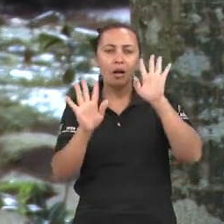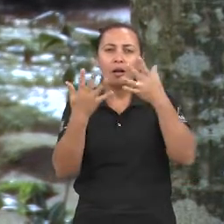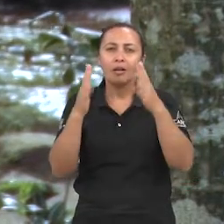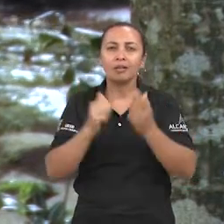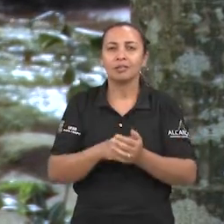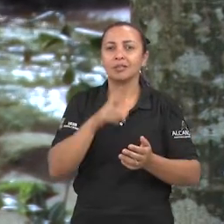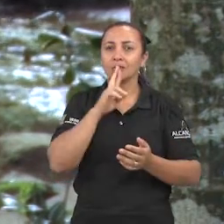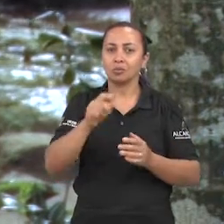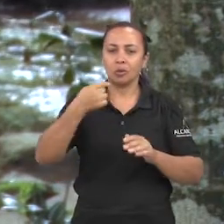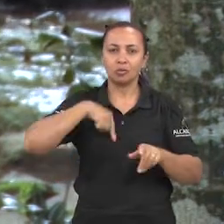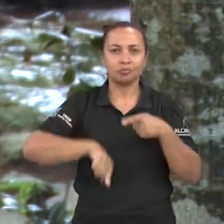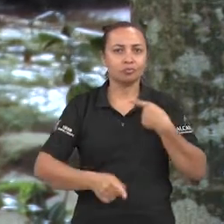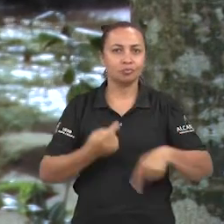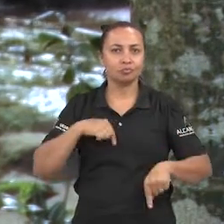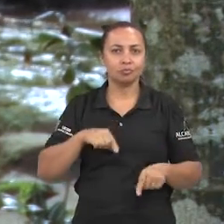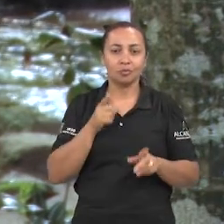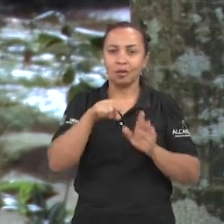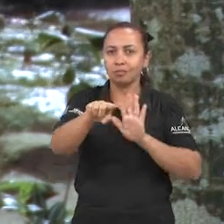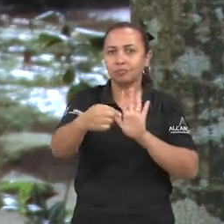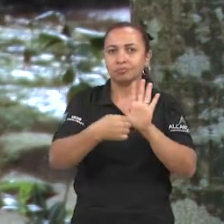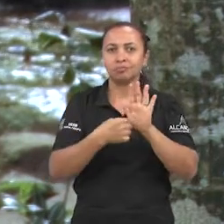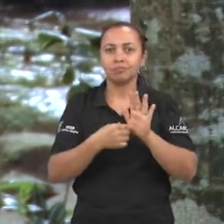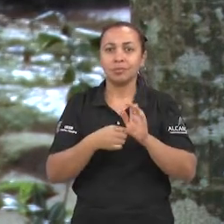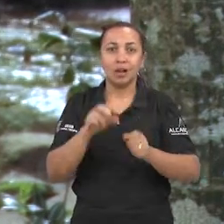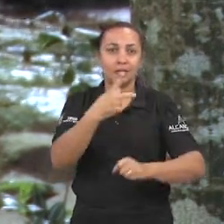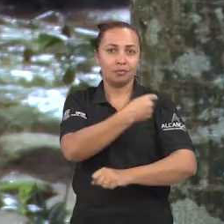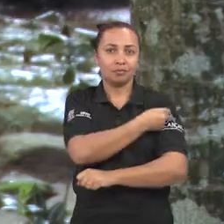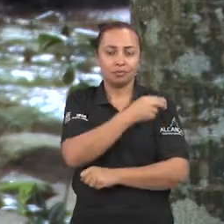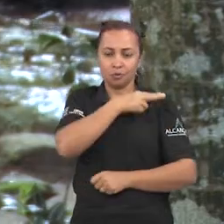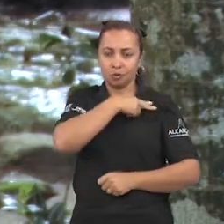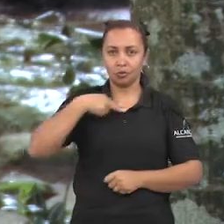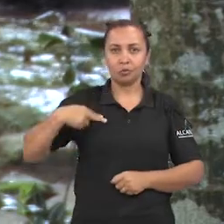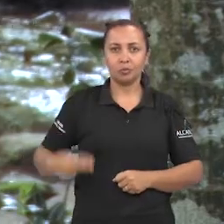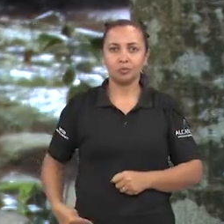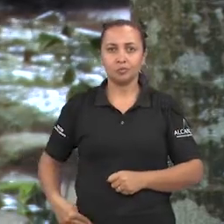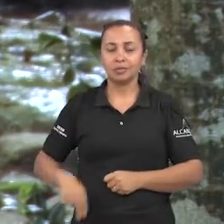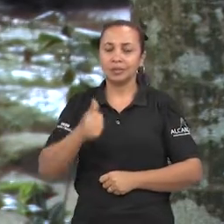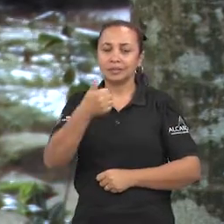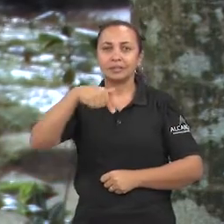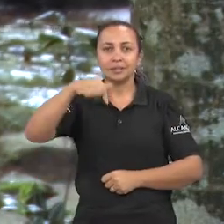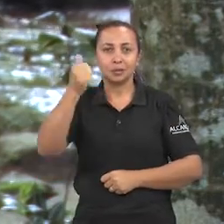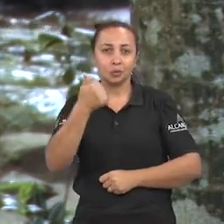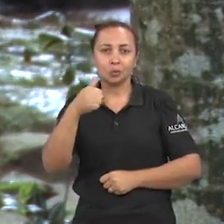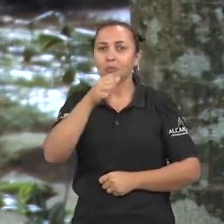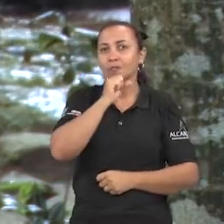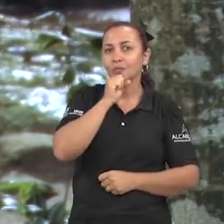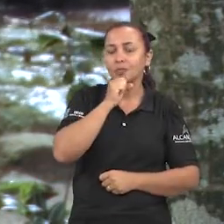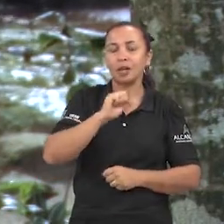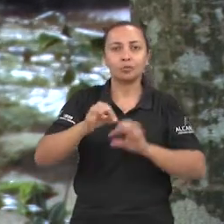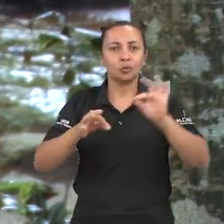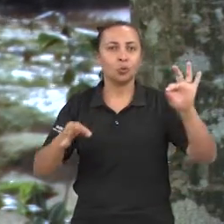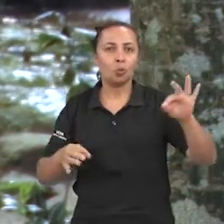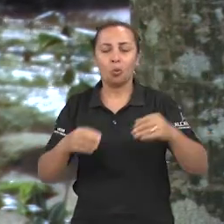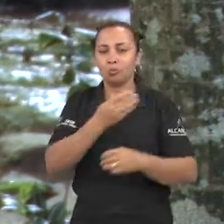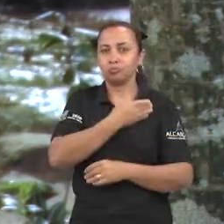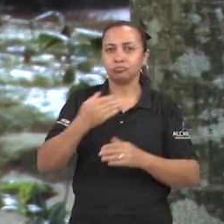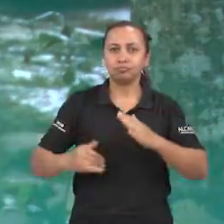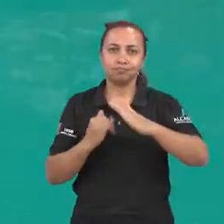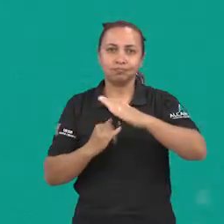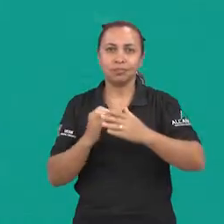em 171 idosos e profissionais de instituições de longa permanência de Sergipe. Vamos ver o que eles